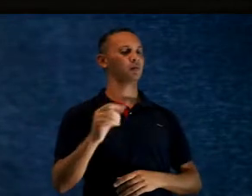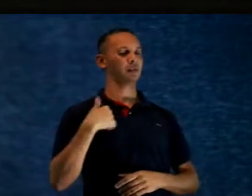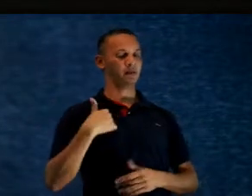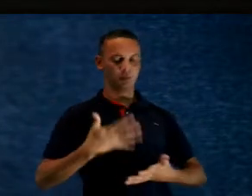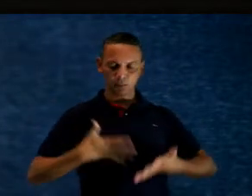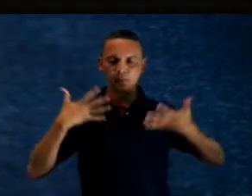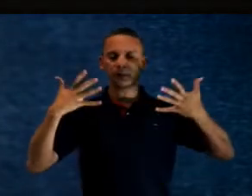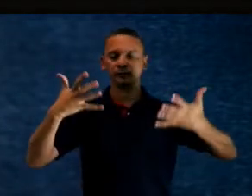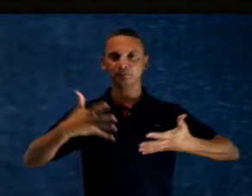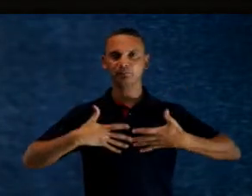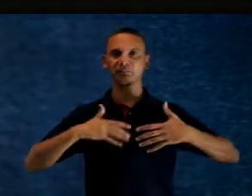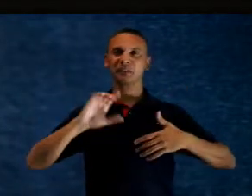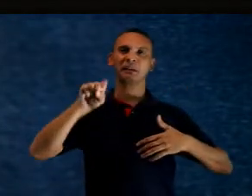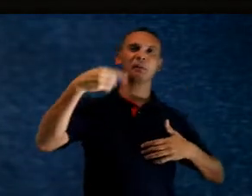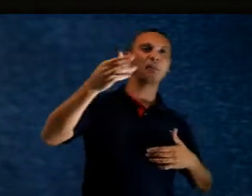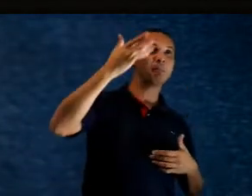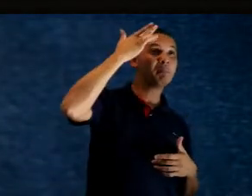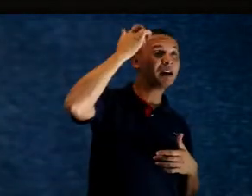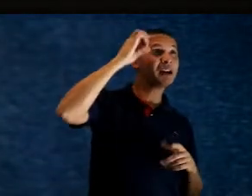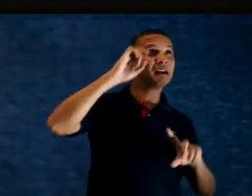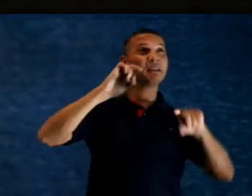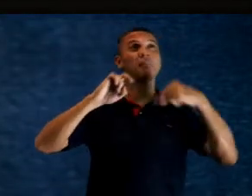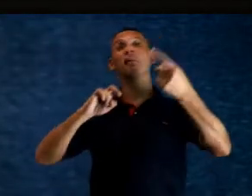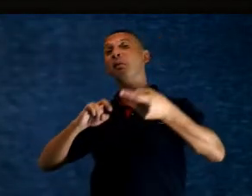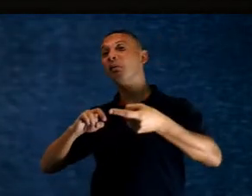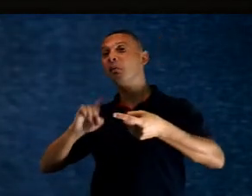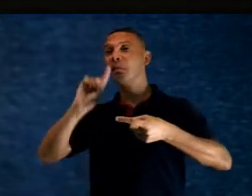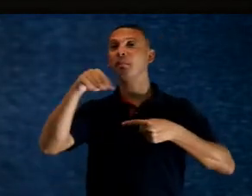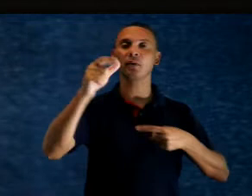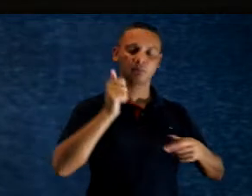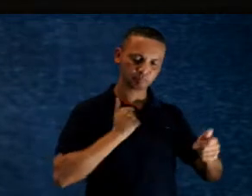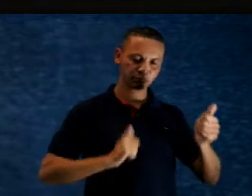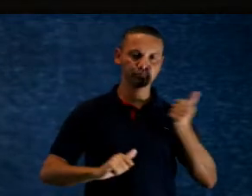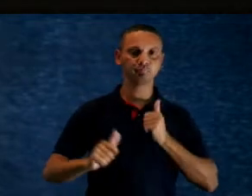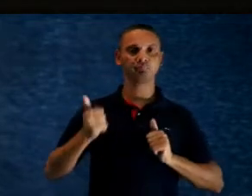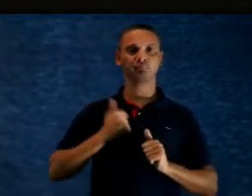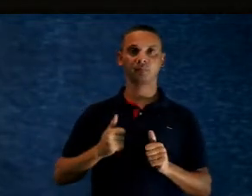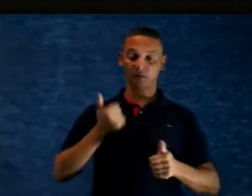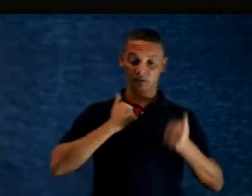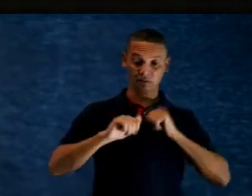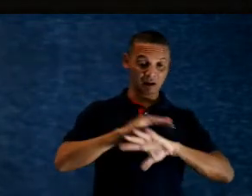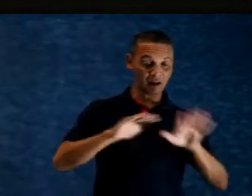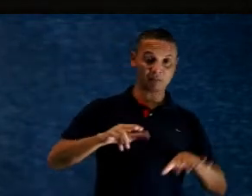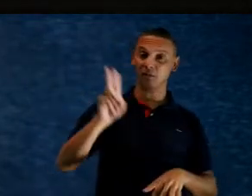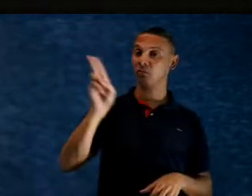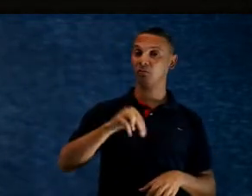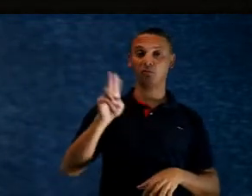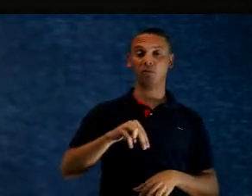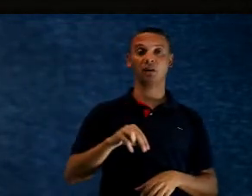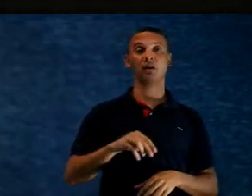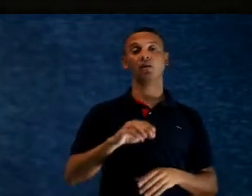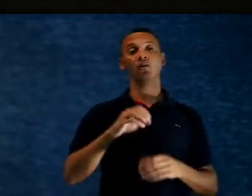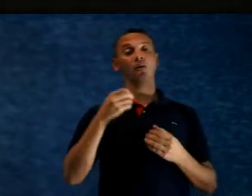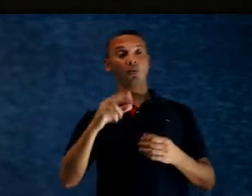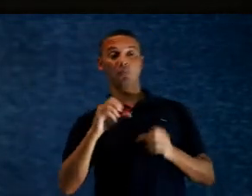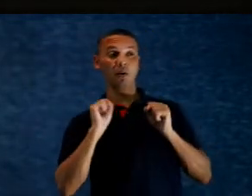partirá comigo. Agora, porém, vou reprimi-la. Não vivi inutilmente. A felicidade e as tristezas sedimentaram-se